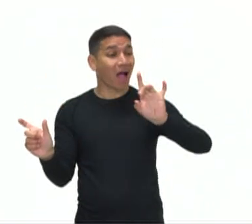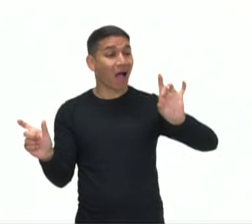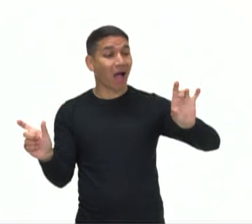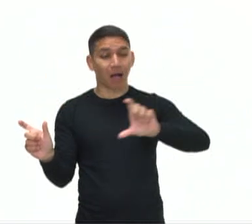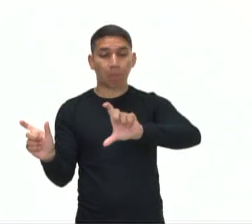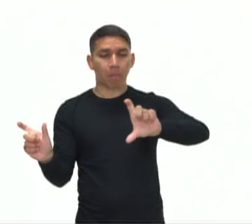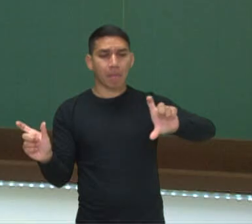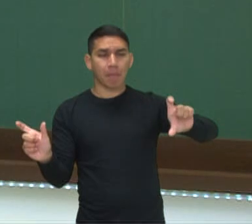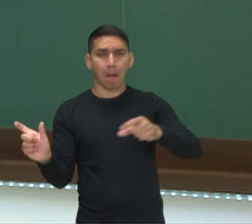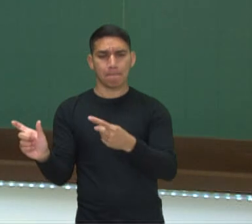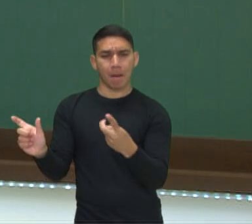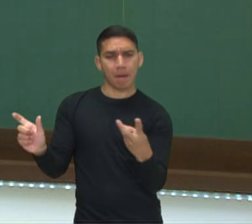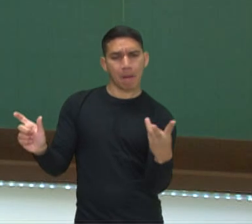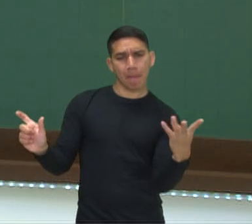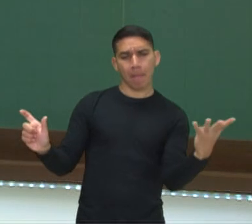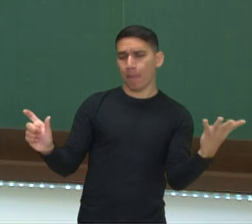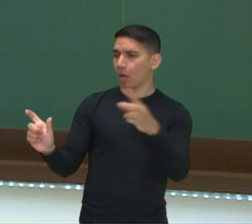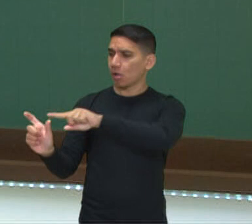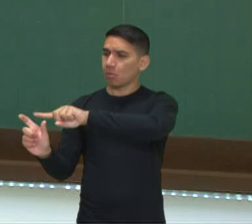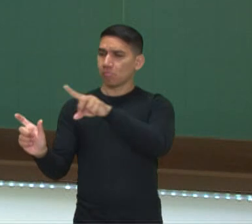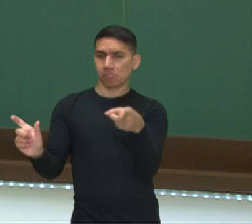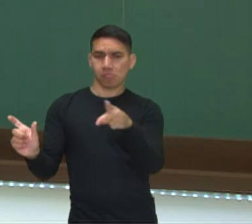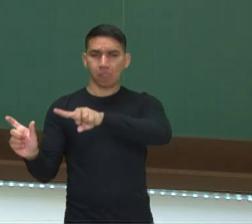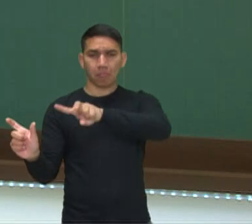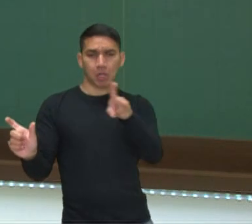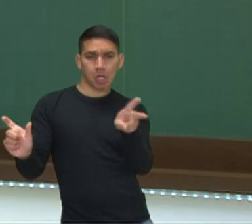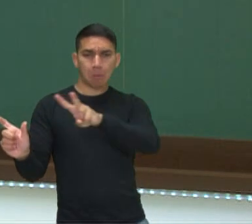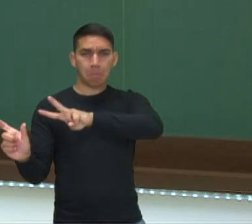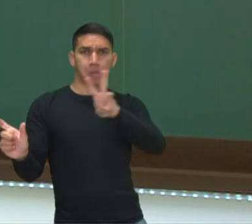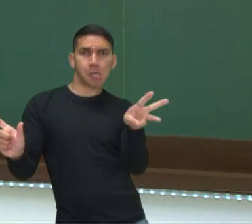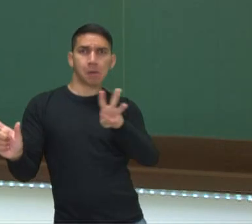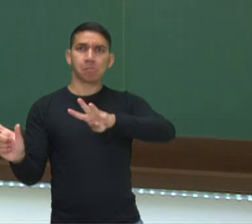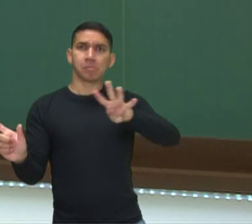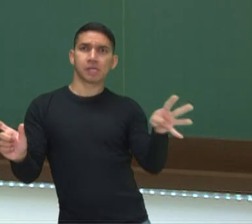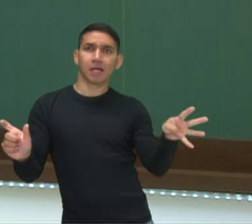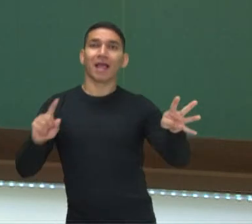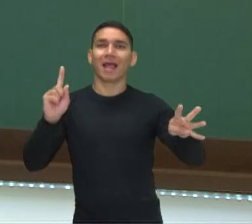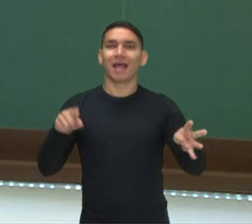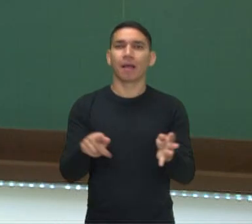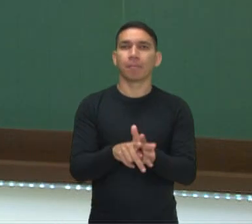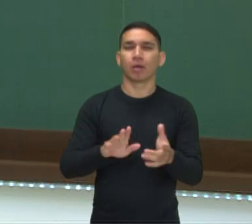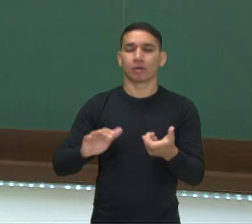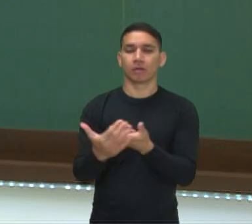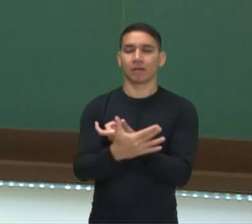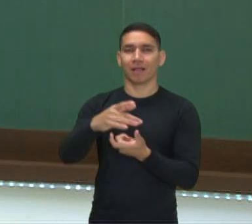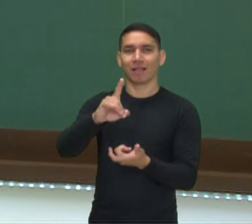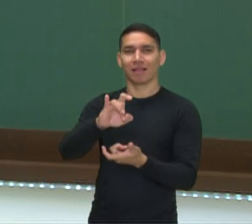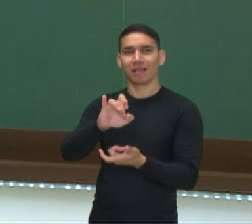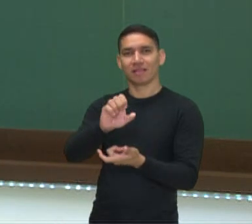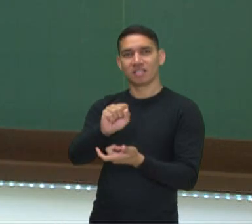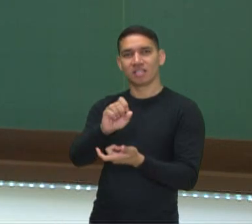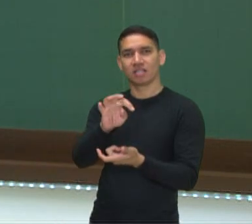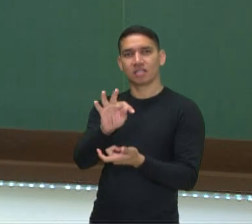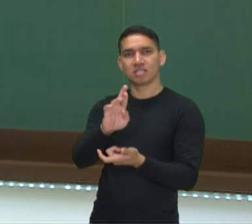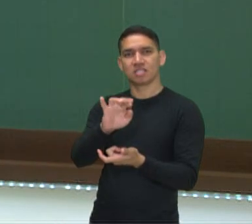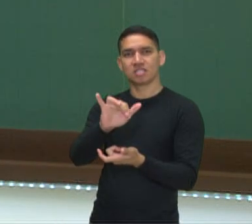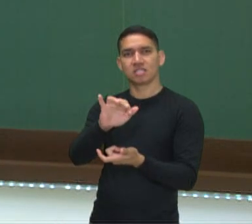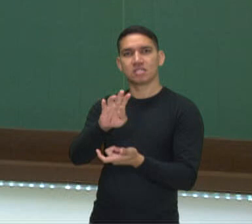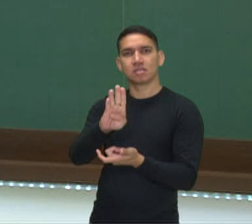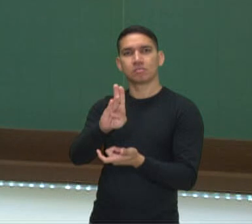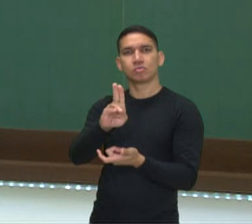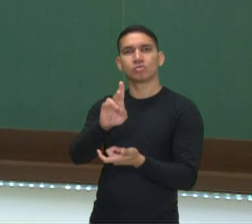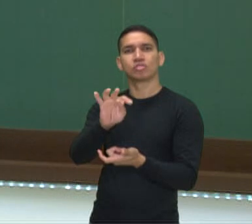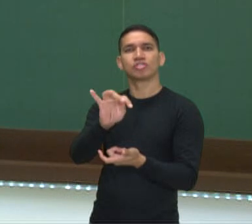do polinômio. É o conceito da distributiva, tá? Nós vamos distribuir essa multiplicação. E agora, como é que nós vamos fazer